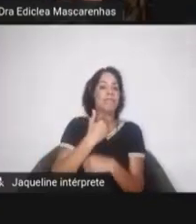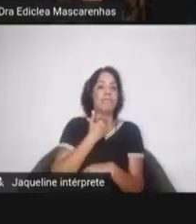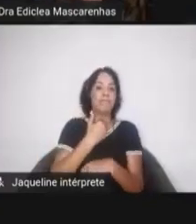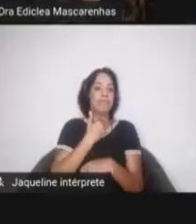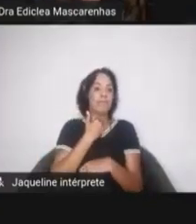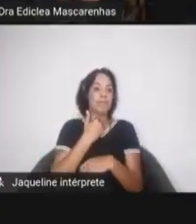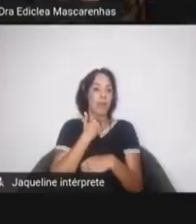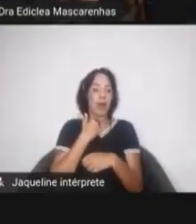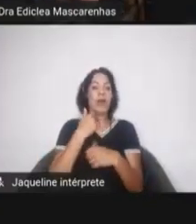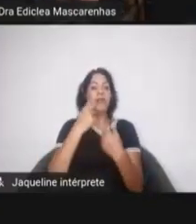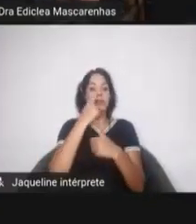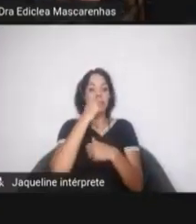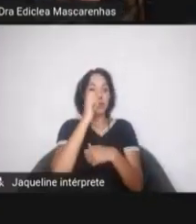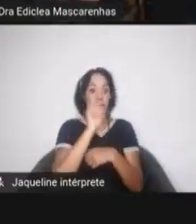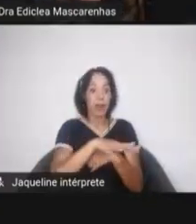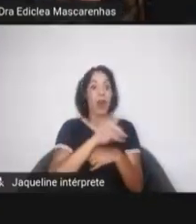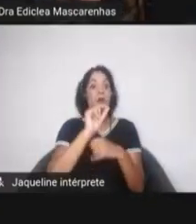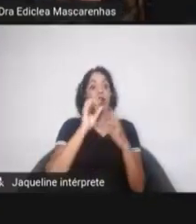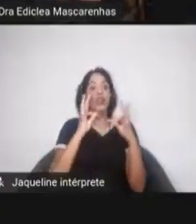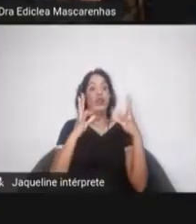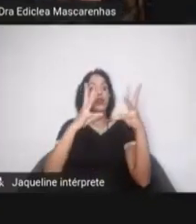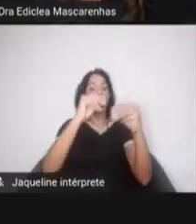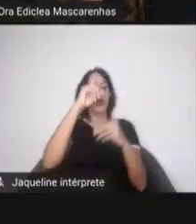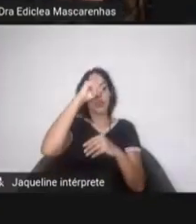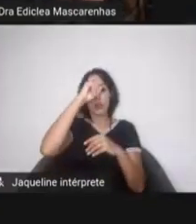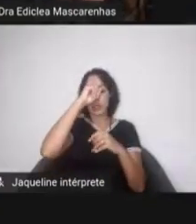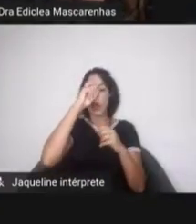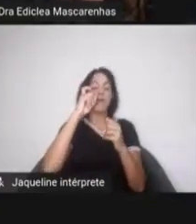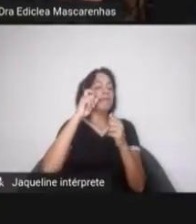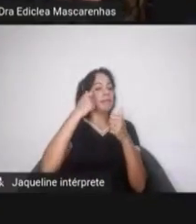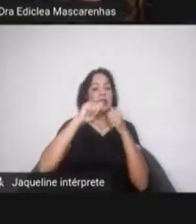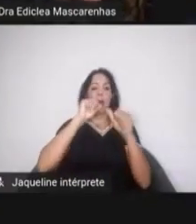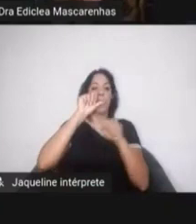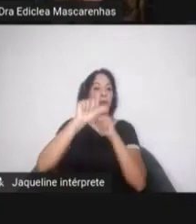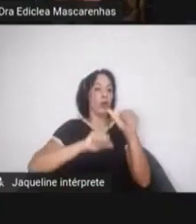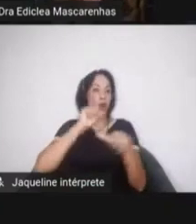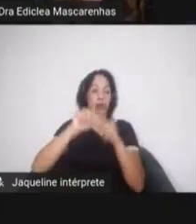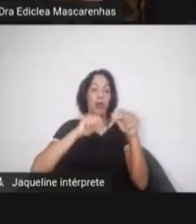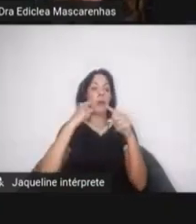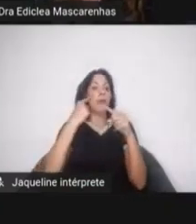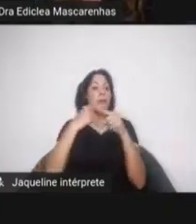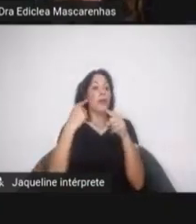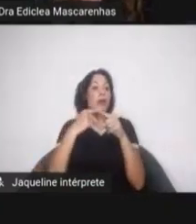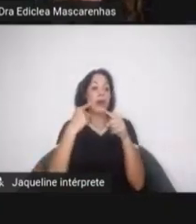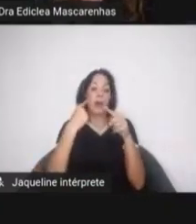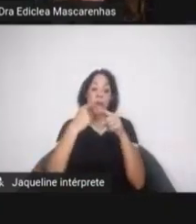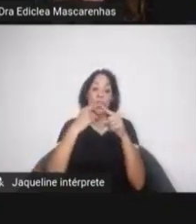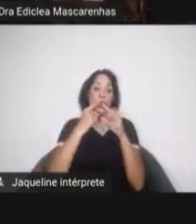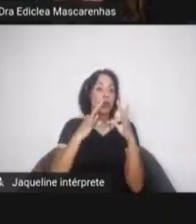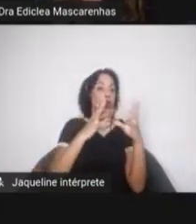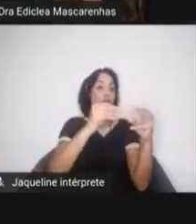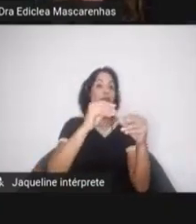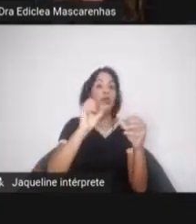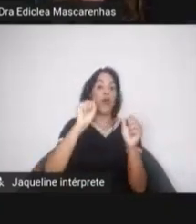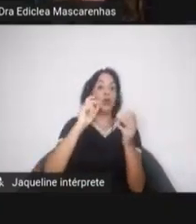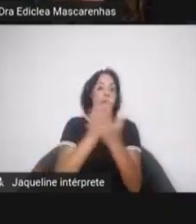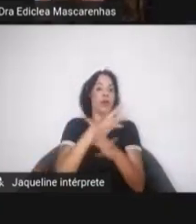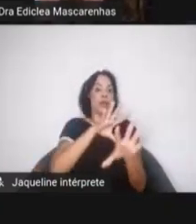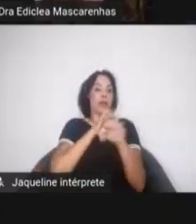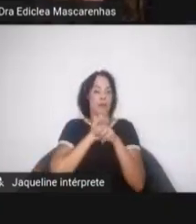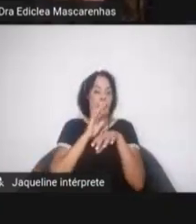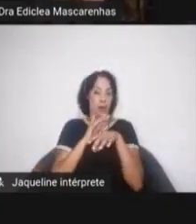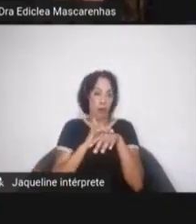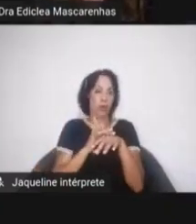enfermarias todas grandes enfermarias passaram a ser enfermarias de grande risco. Então,